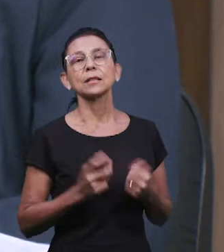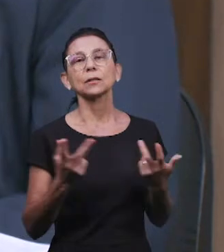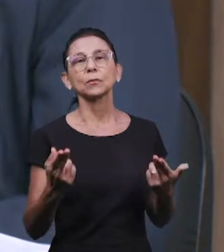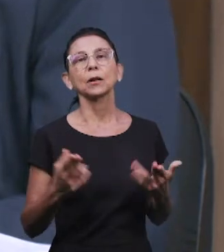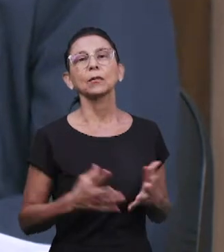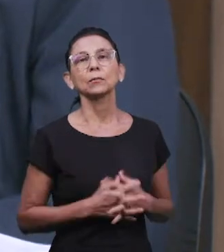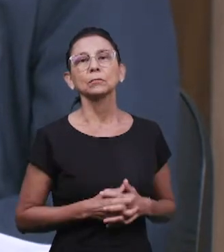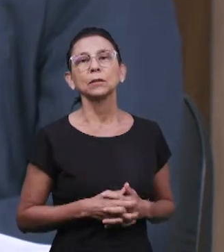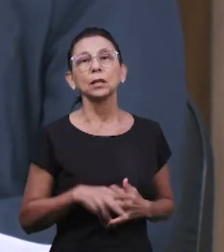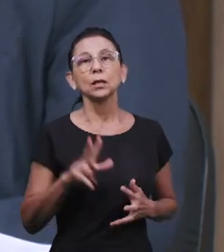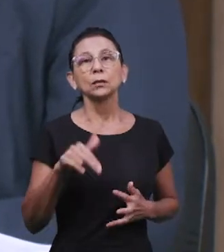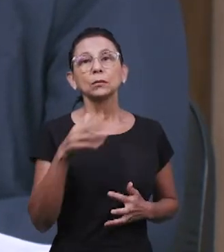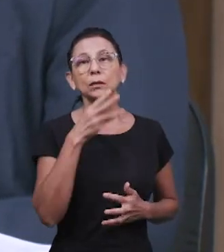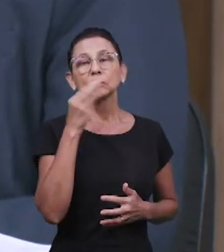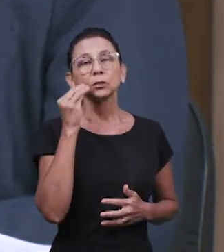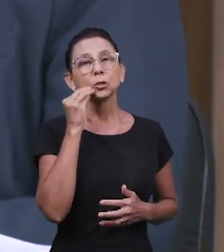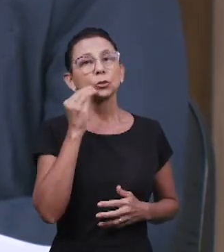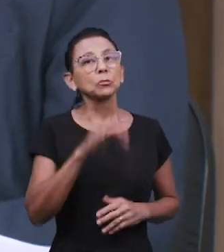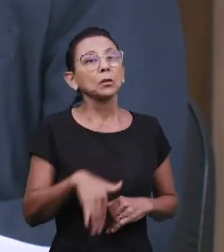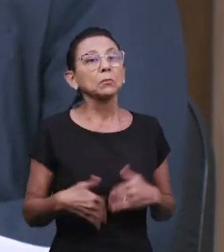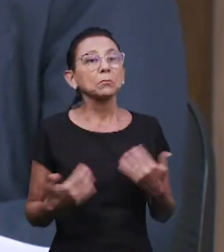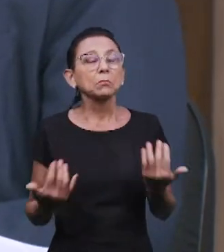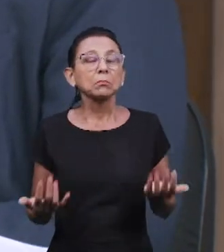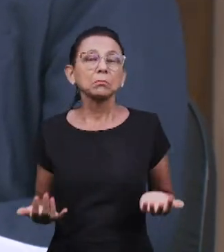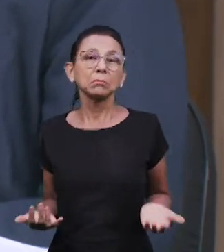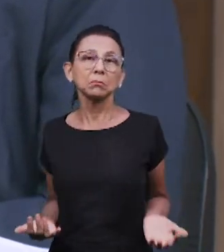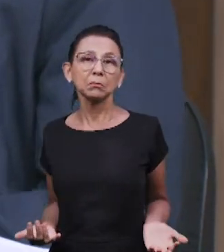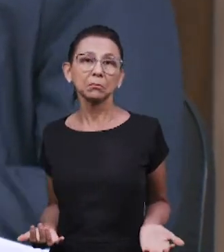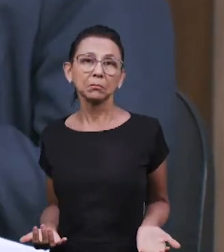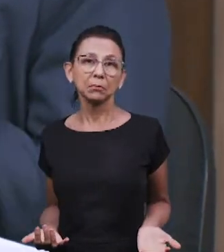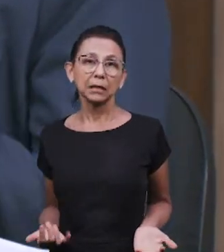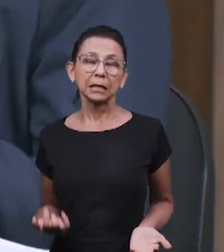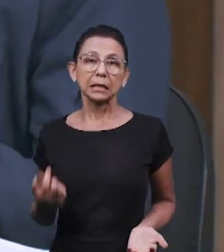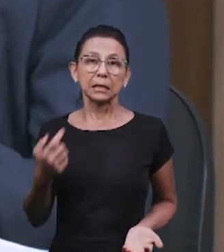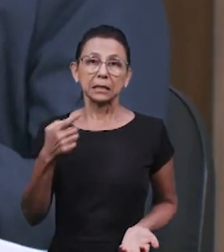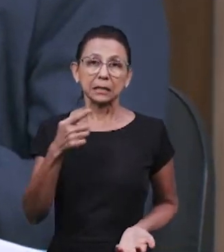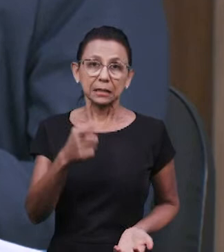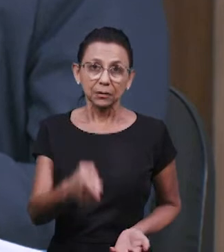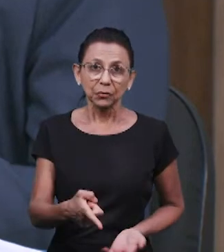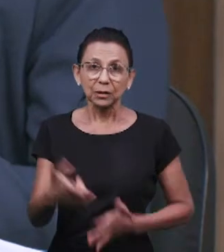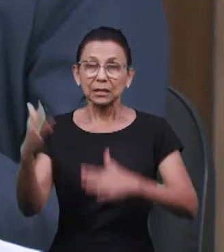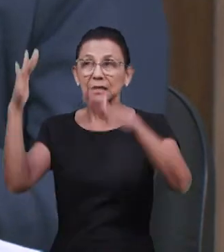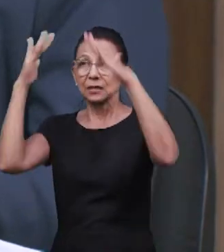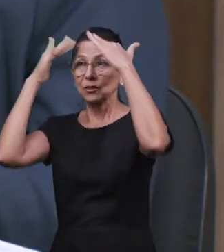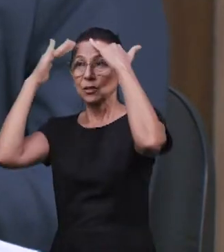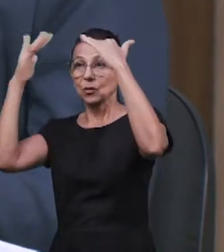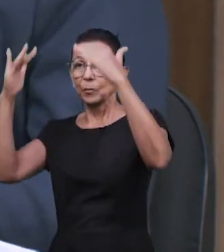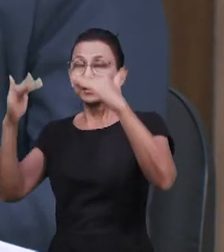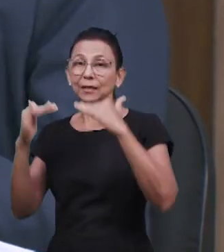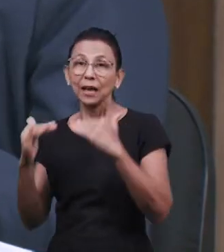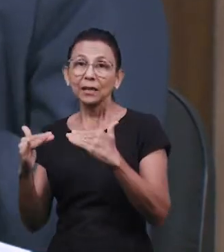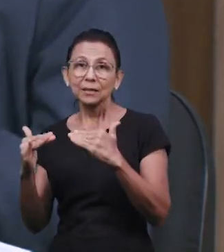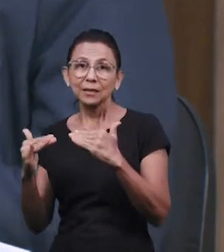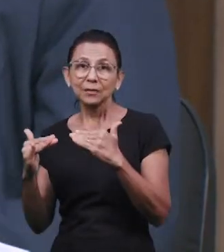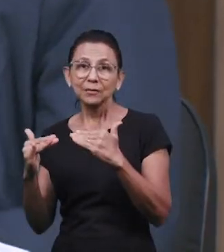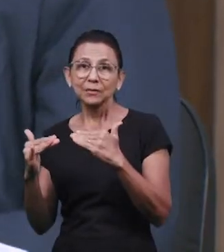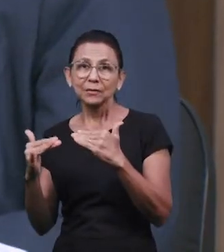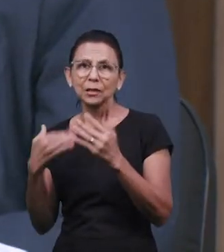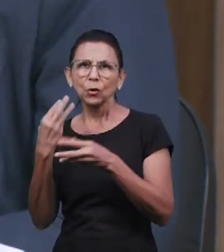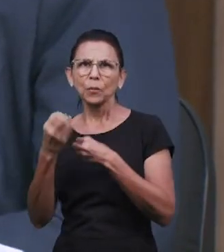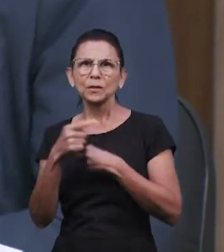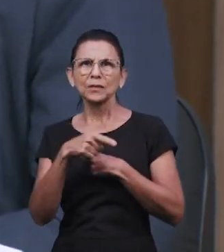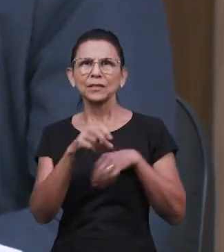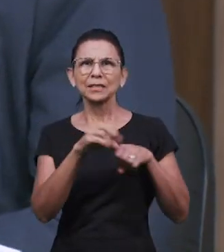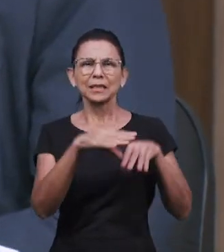podemos ampliar isso. Nunca jejuou. Nunca jejuou. Não leva... Se você não obedece, como é que você vai ensinar seu